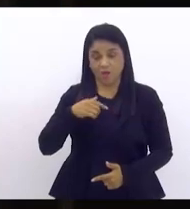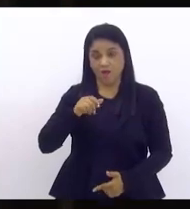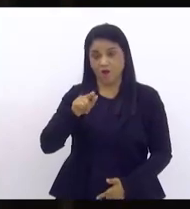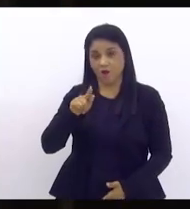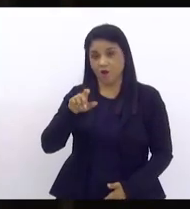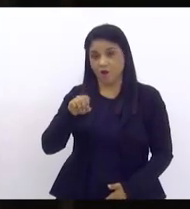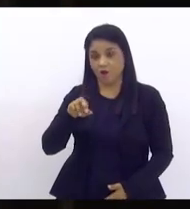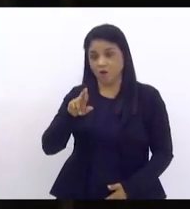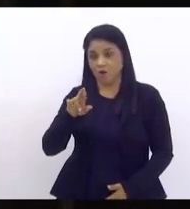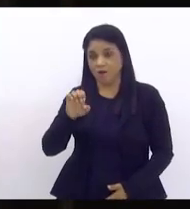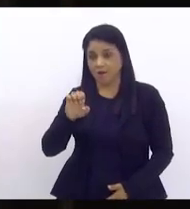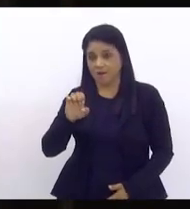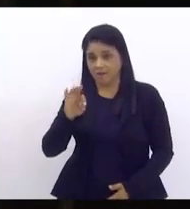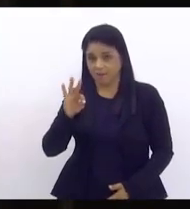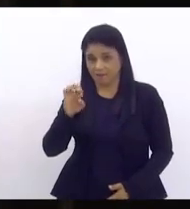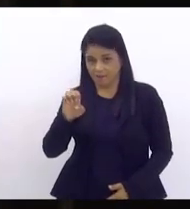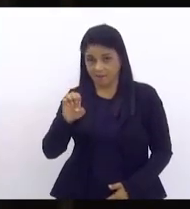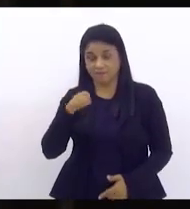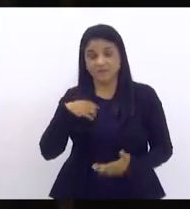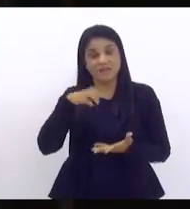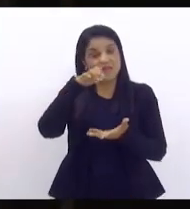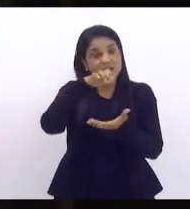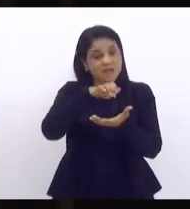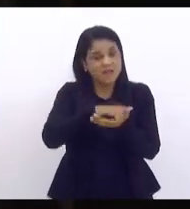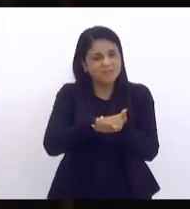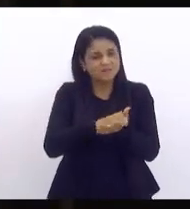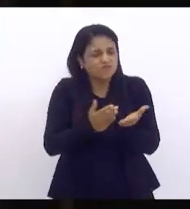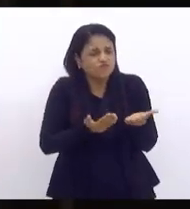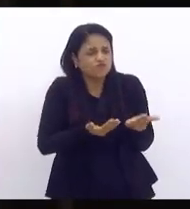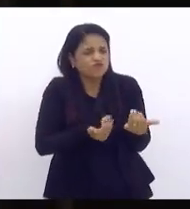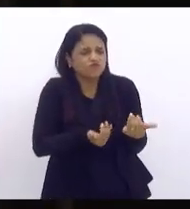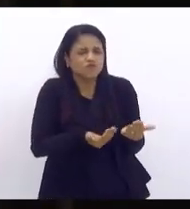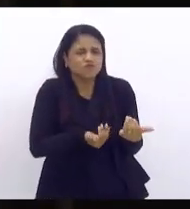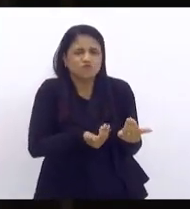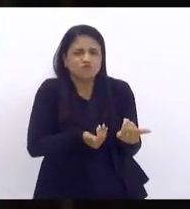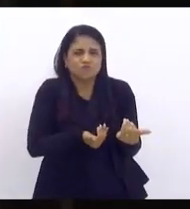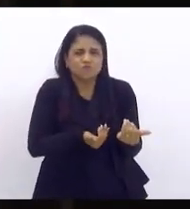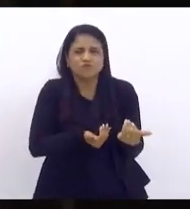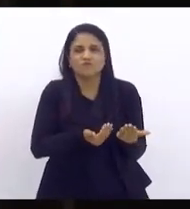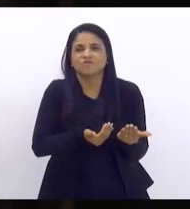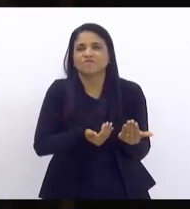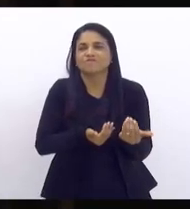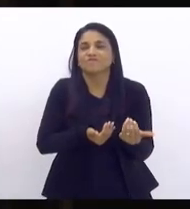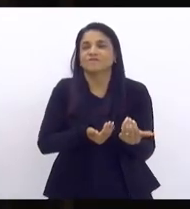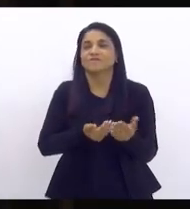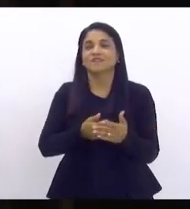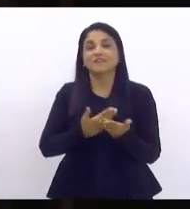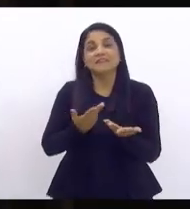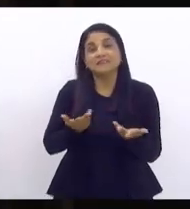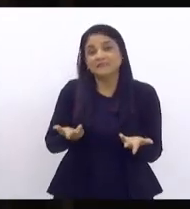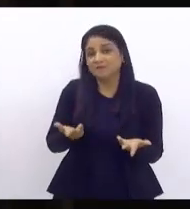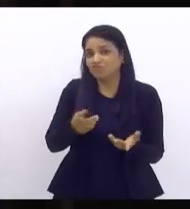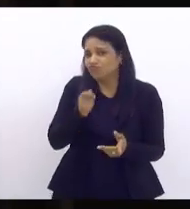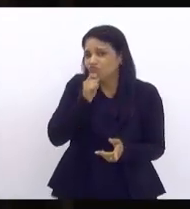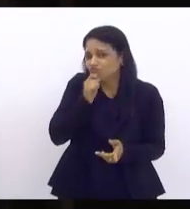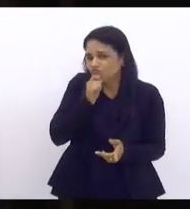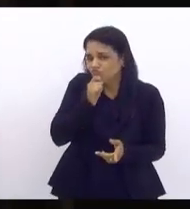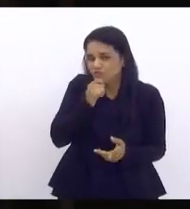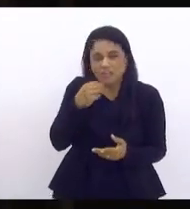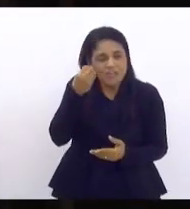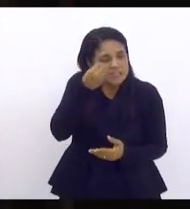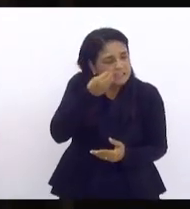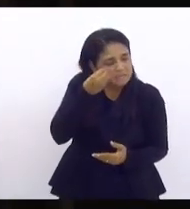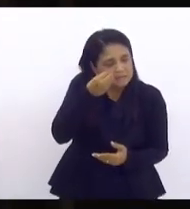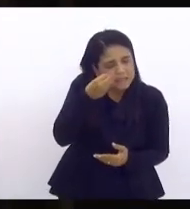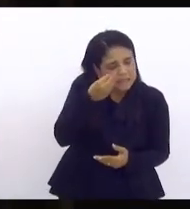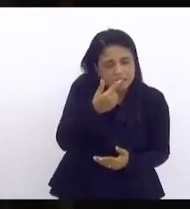eu costumo falar, nós casamos muito novos. E, enfim, nós não tínhamos muita